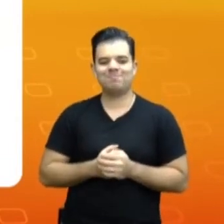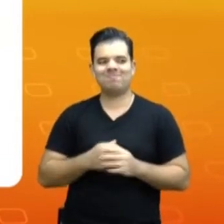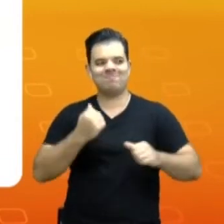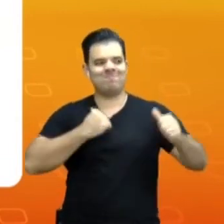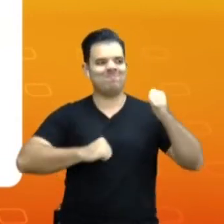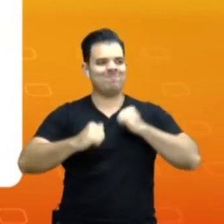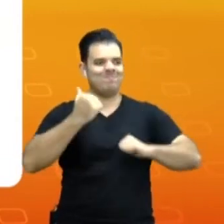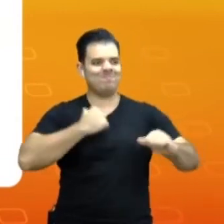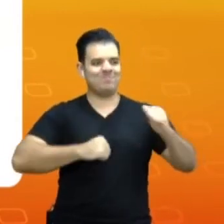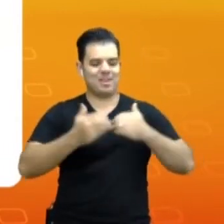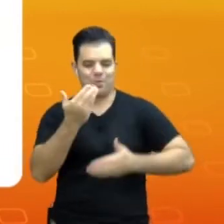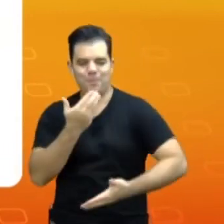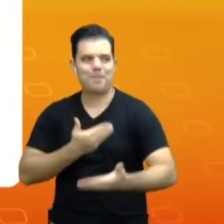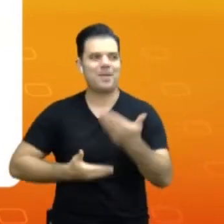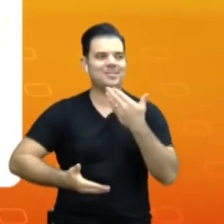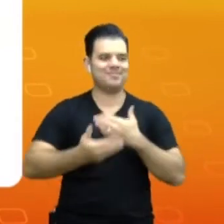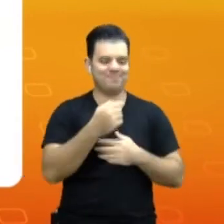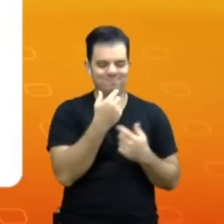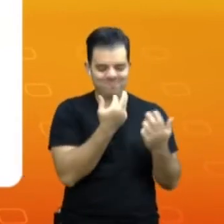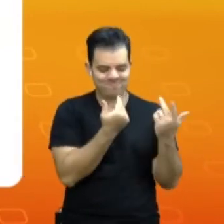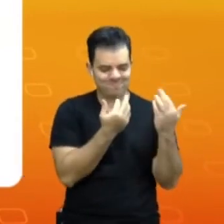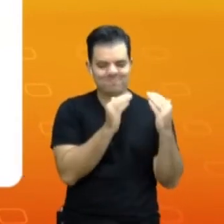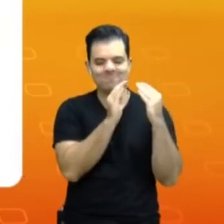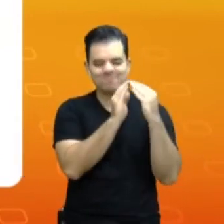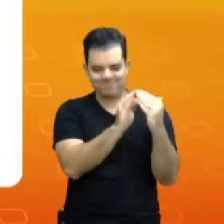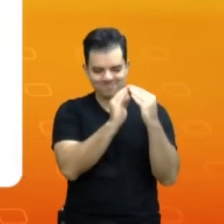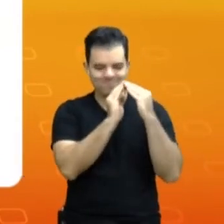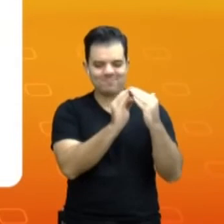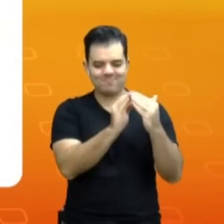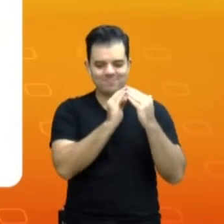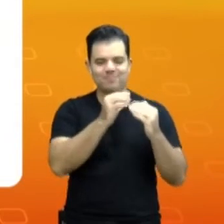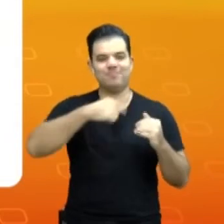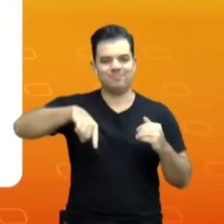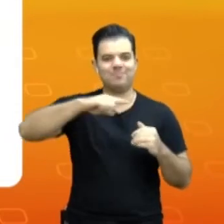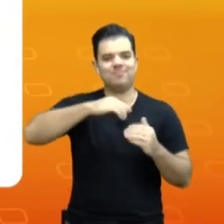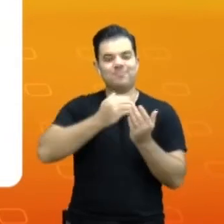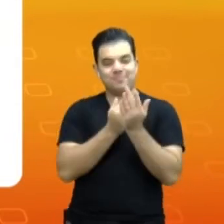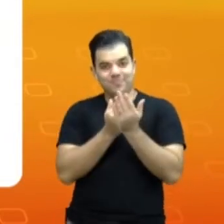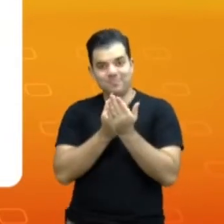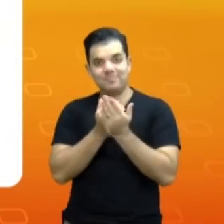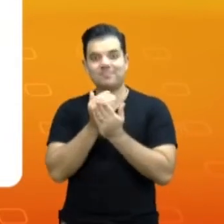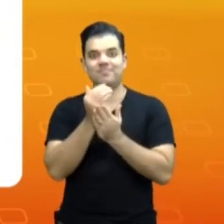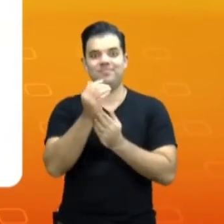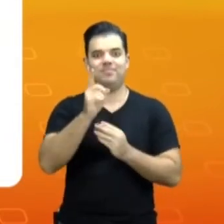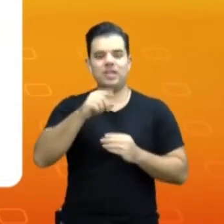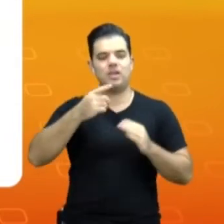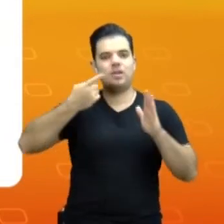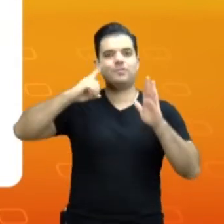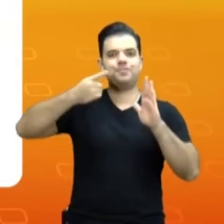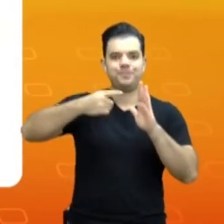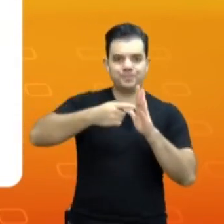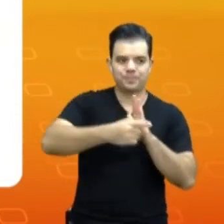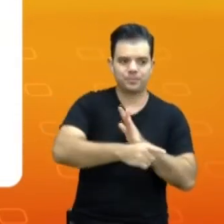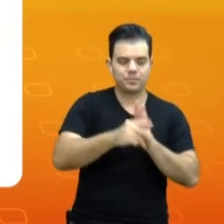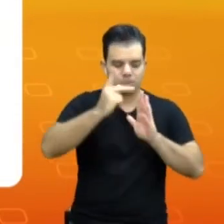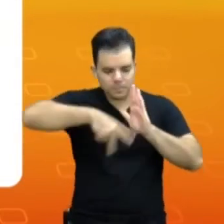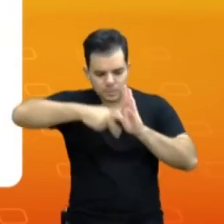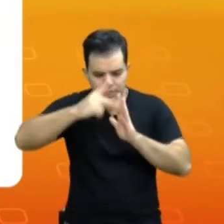Expectativa compartilhada. Também estamos, a gente está começando a se aprofundar nesse